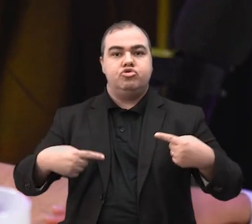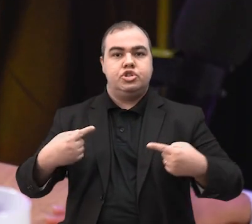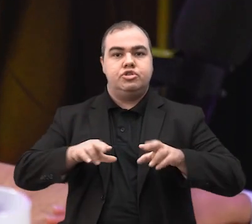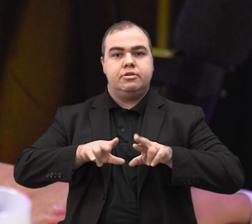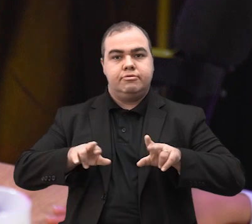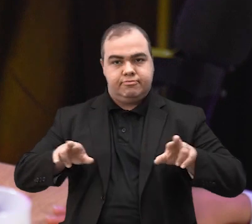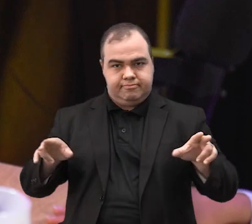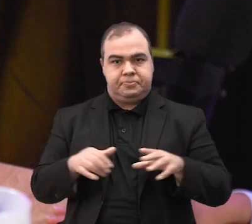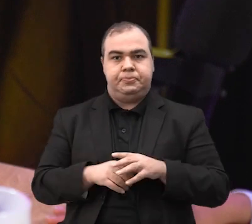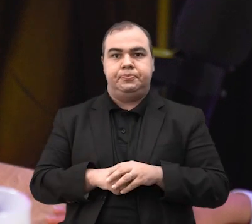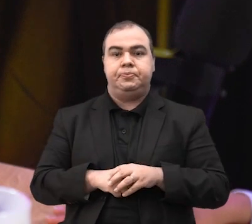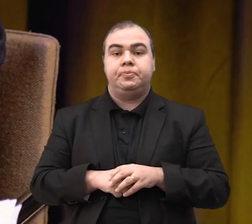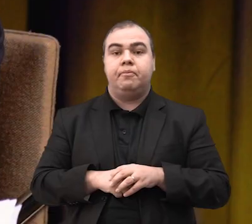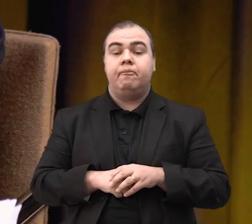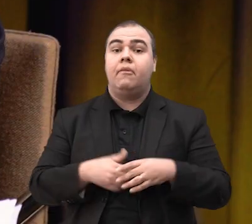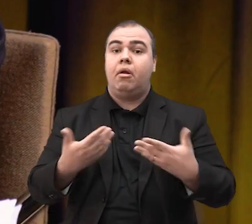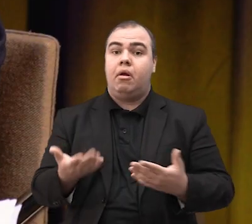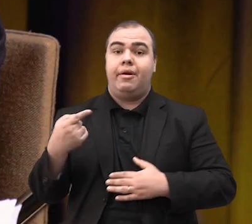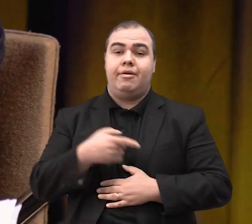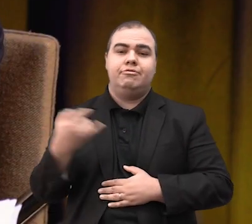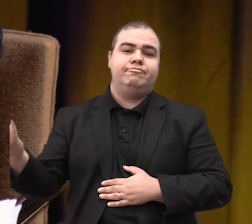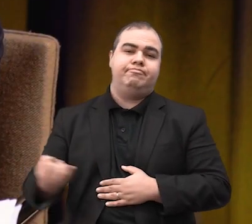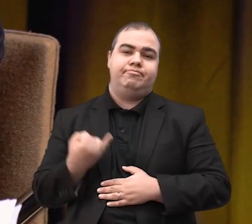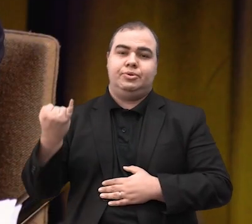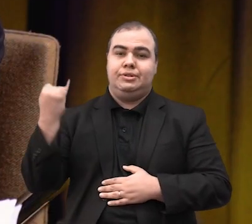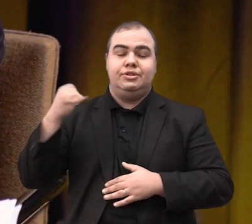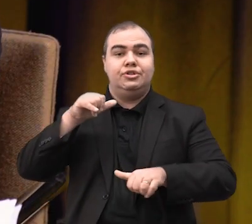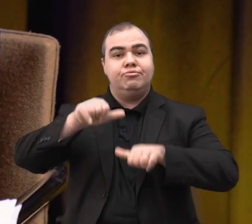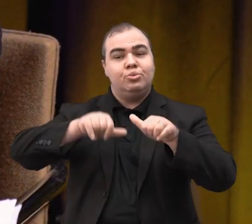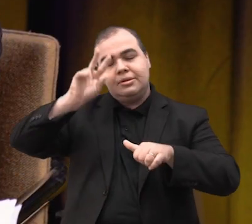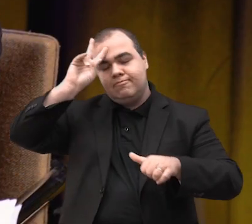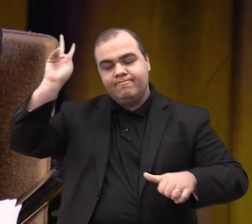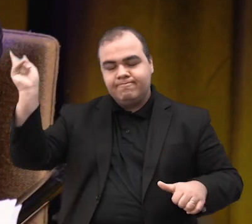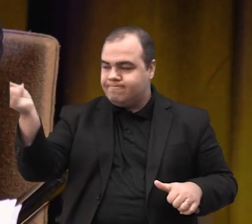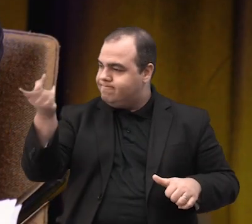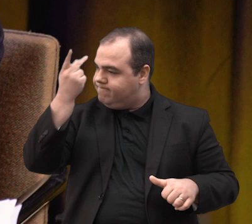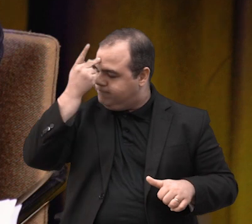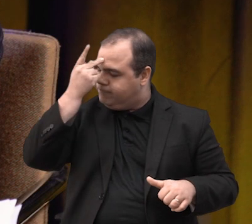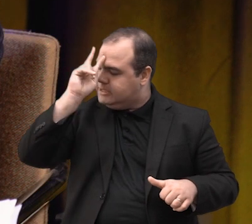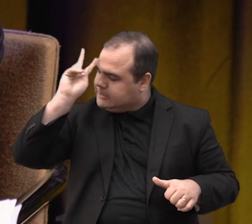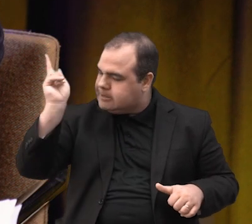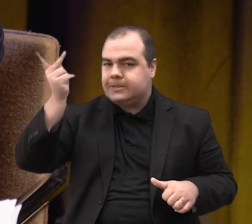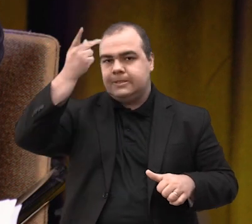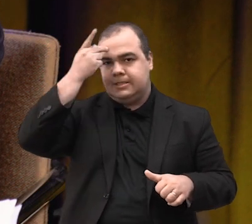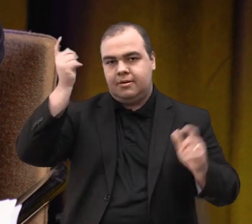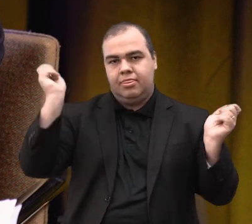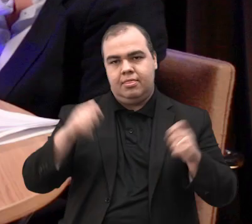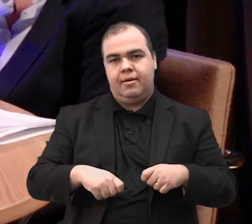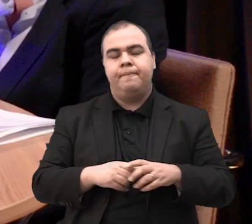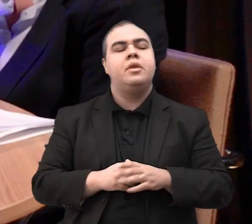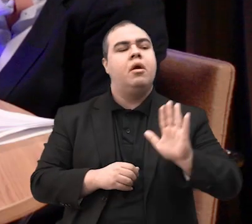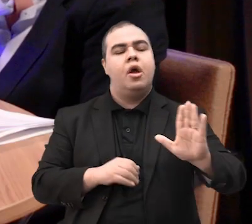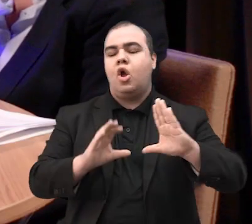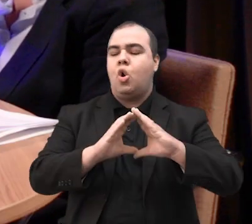que vão lhe atingir exato Então isso é essencial para uma mudança inclusive de mentalidade em toda em toda